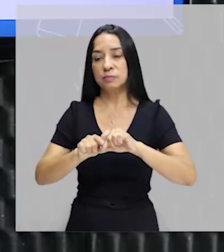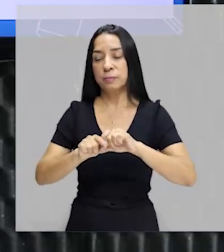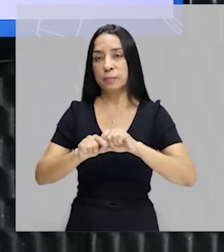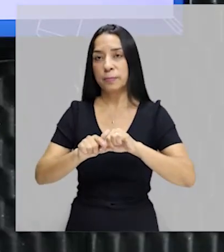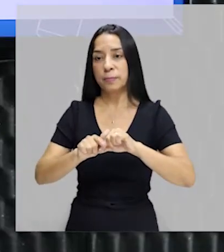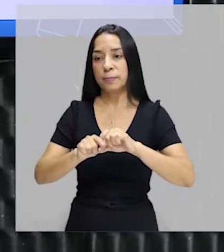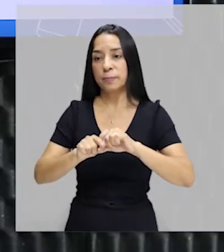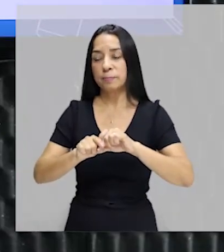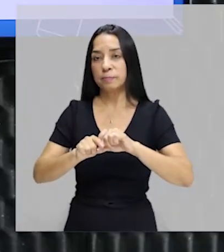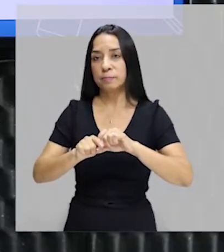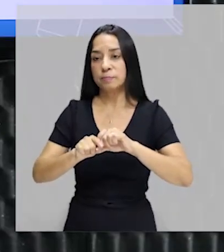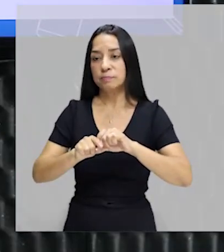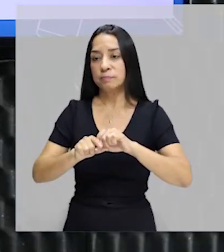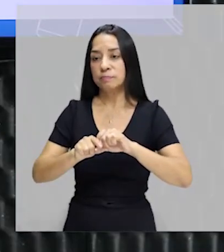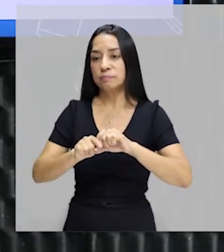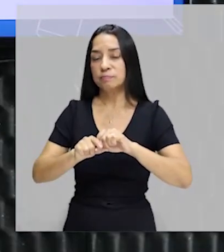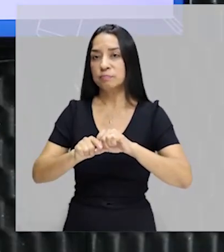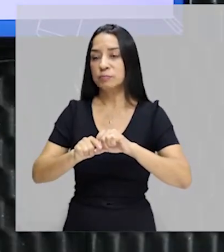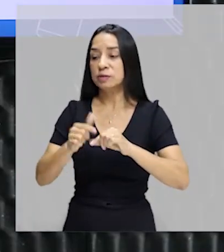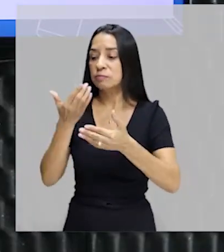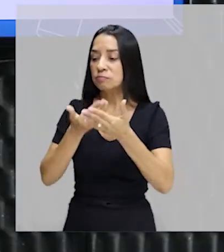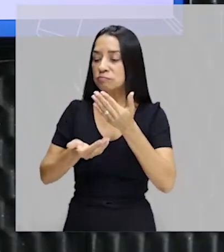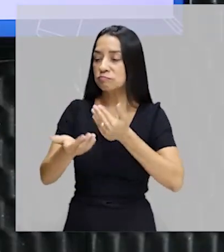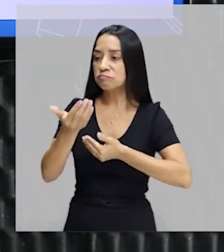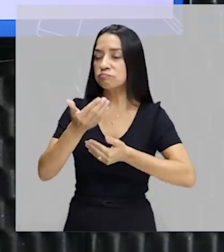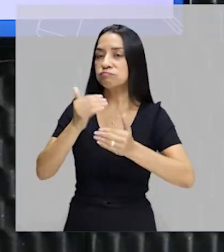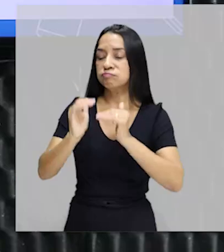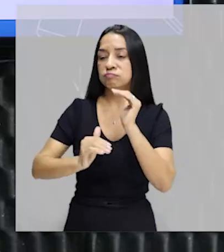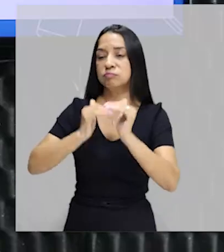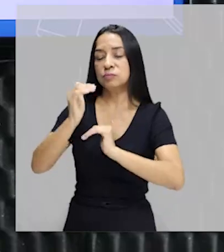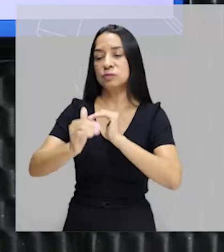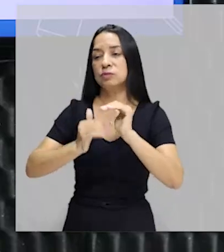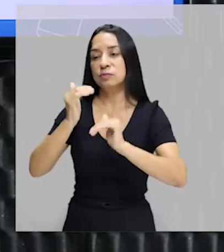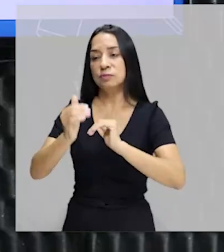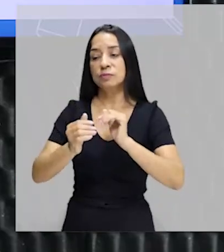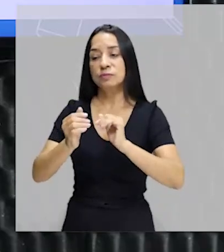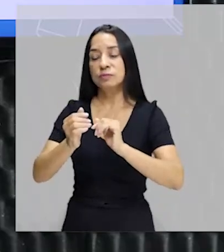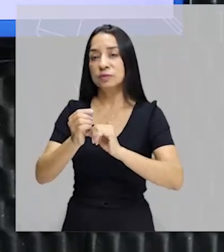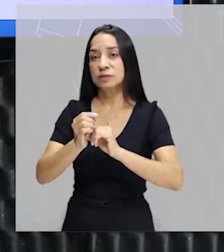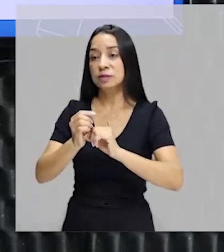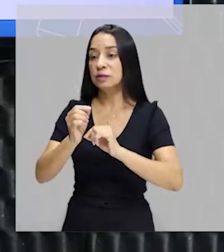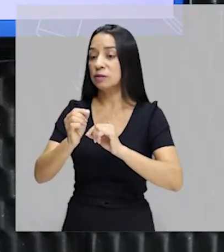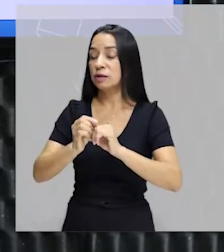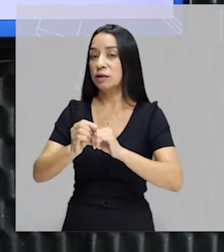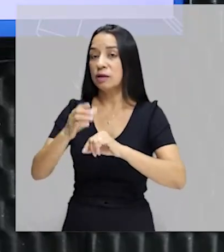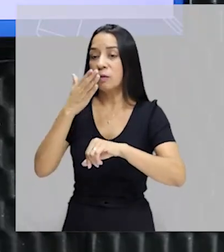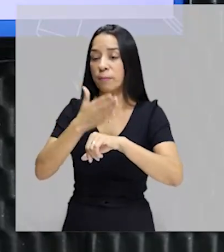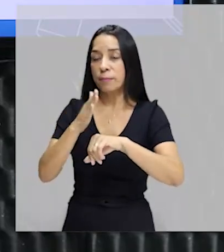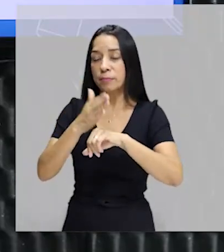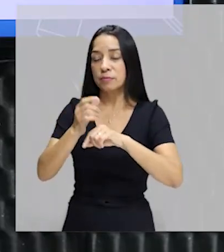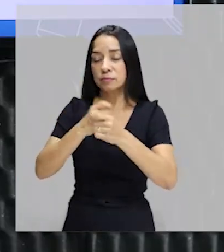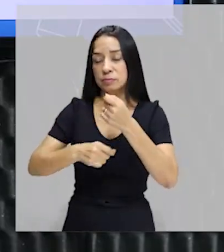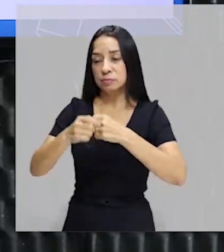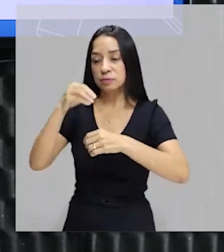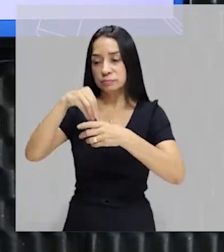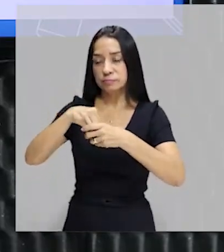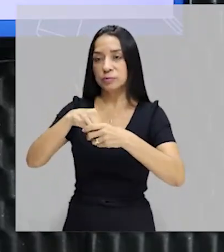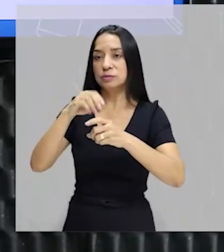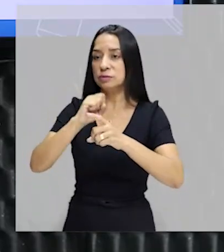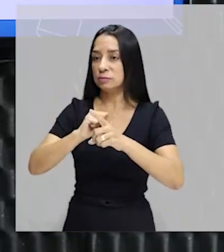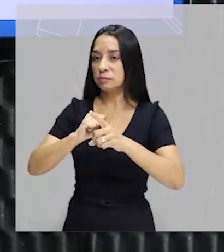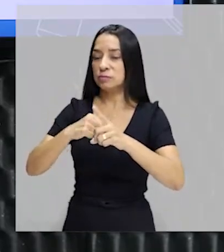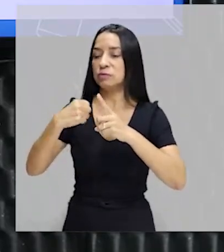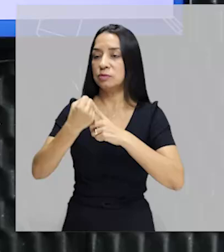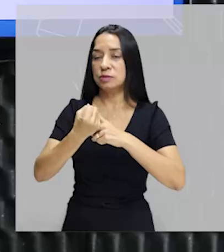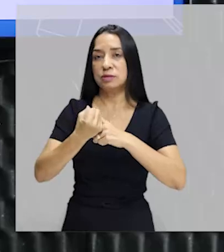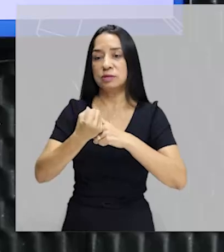desenvolver essa função econômica dentro da sociedade, eu passo a ter direitos morais. E isso acaba sendo, de certa forma, motivo